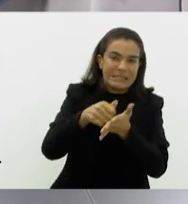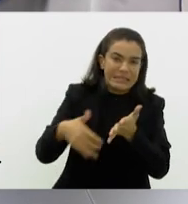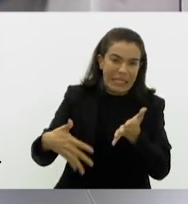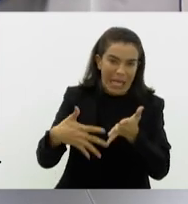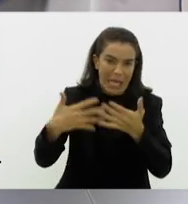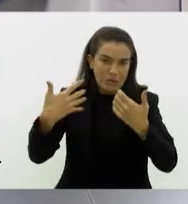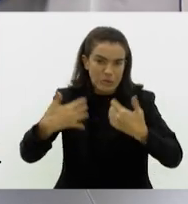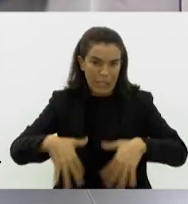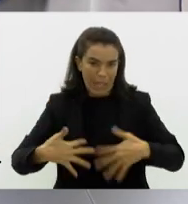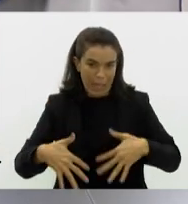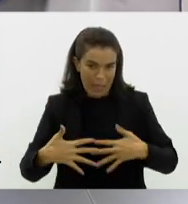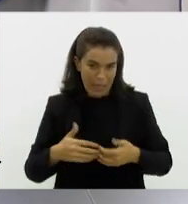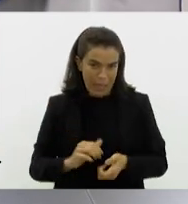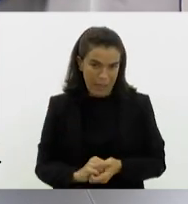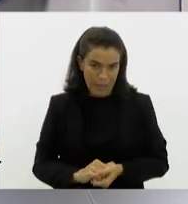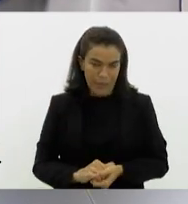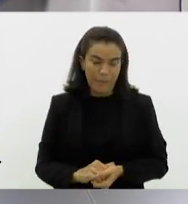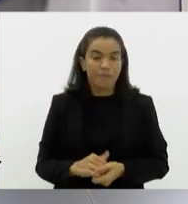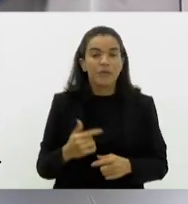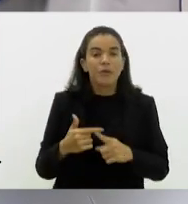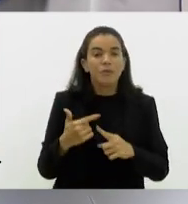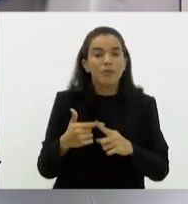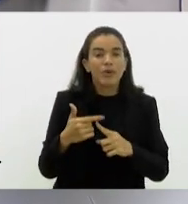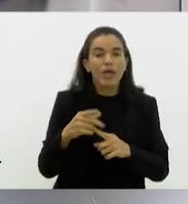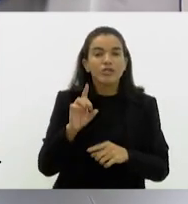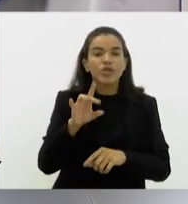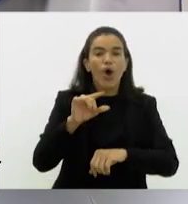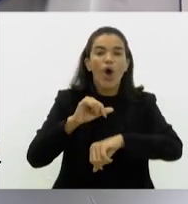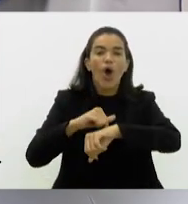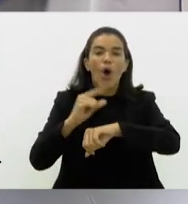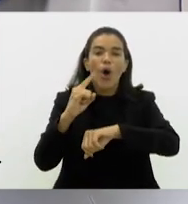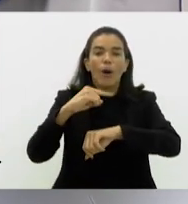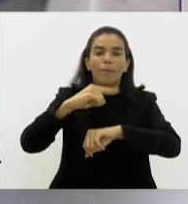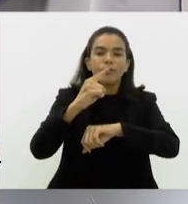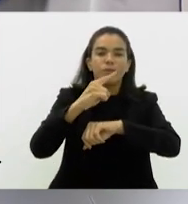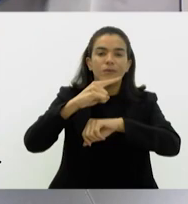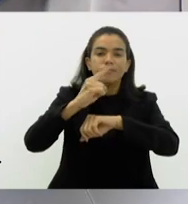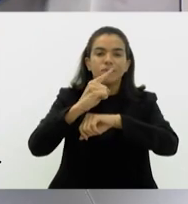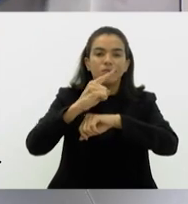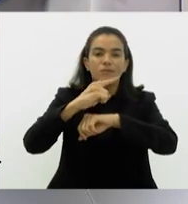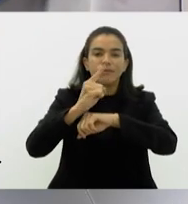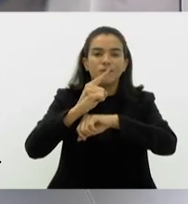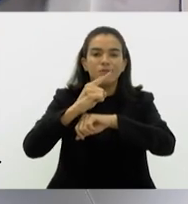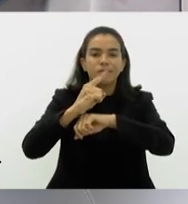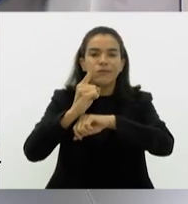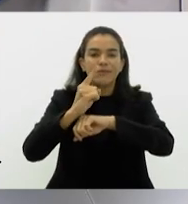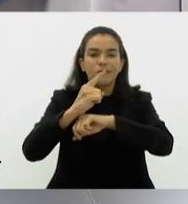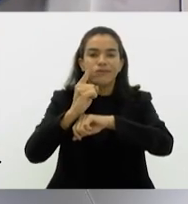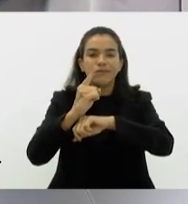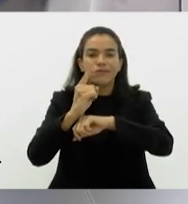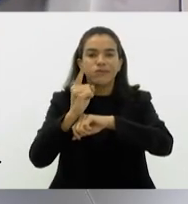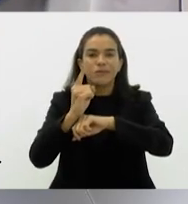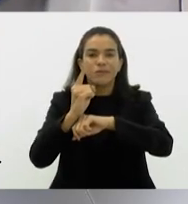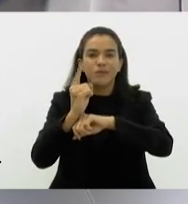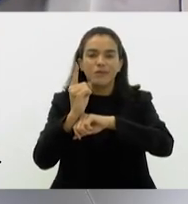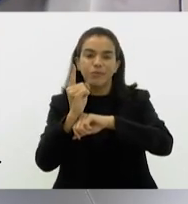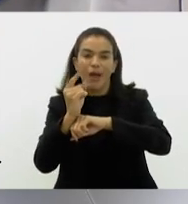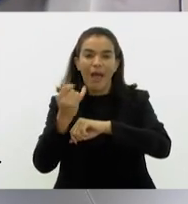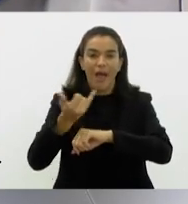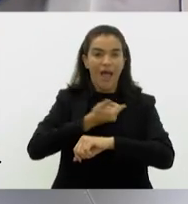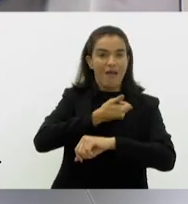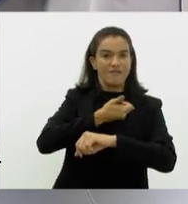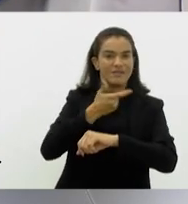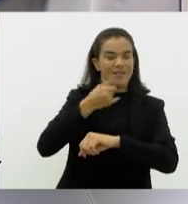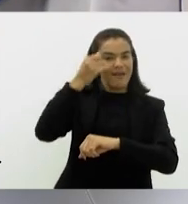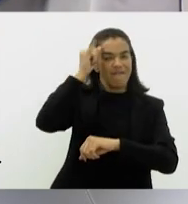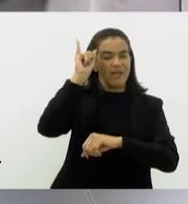intenso na concessão, porque é a instalação de um cronômetro de porta e um aviso sonoro, para que possa alertar do cara não ser esmagado pela